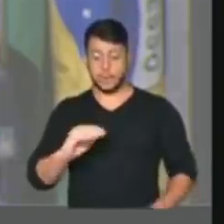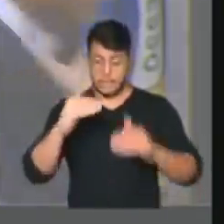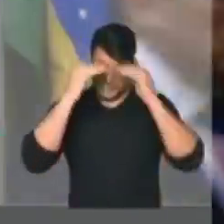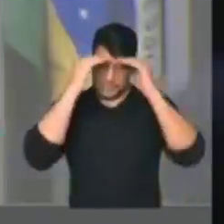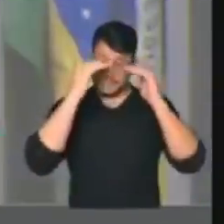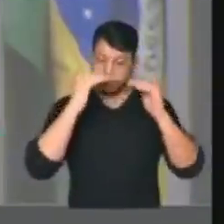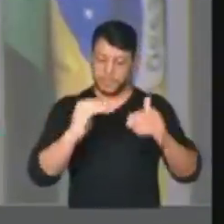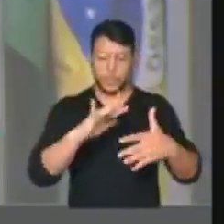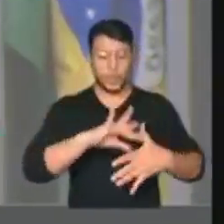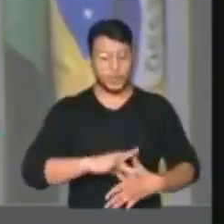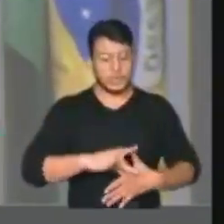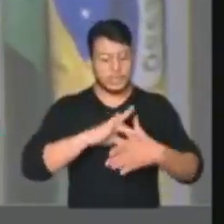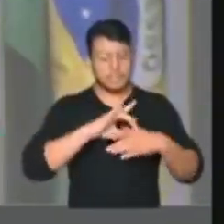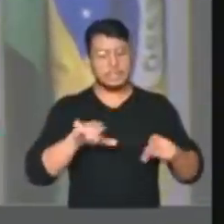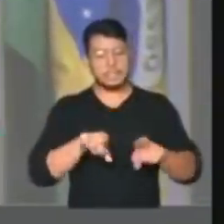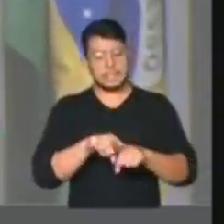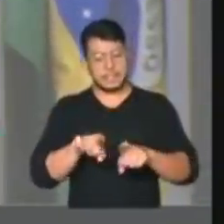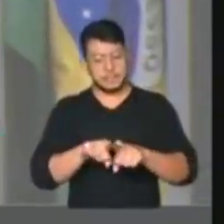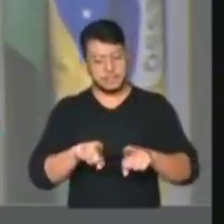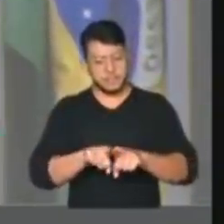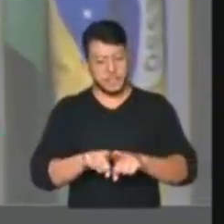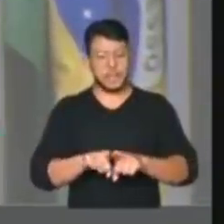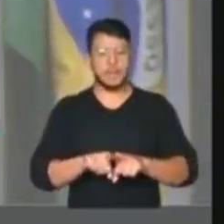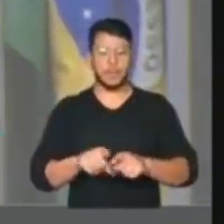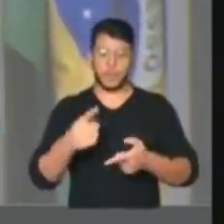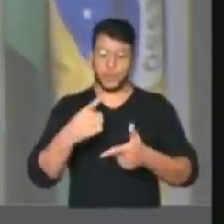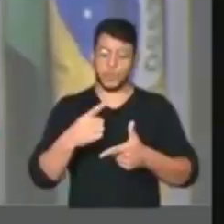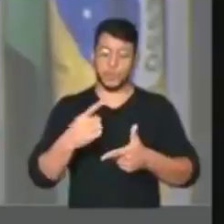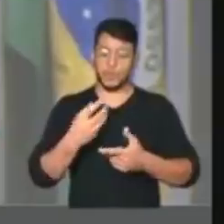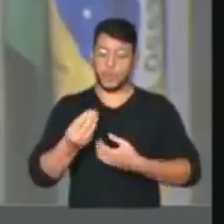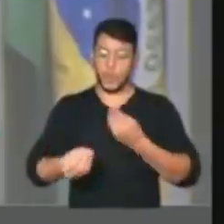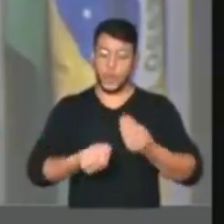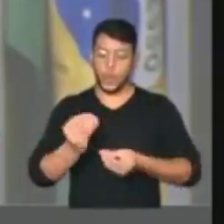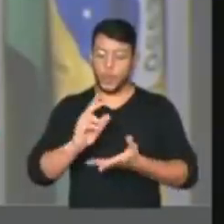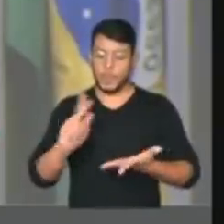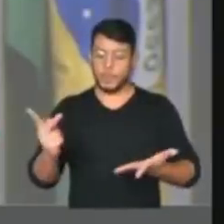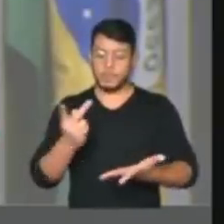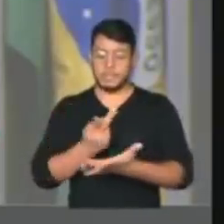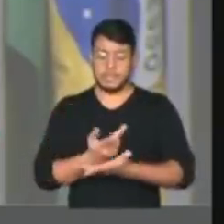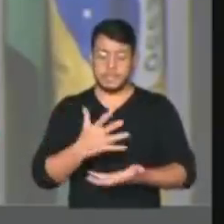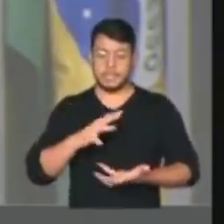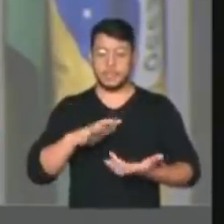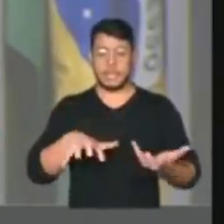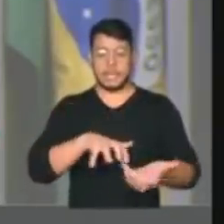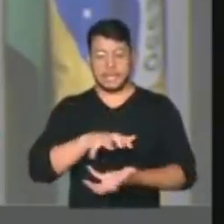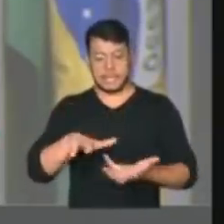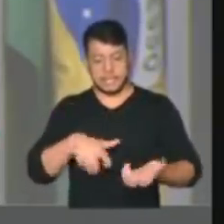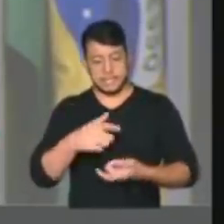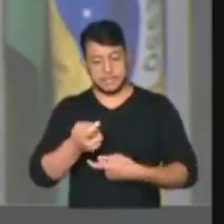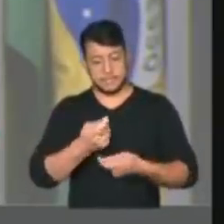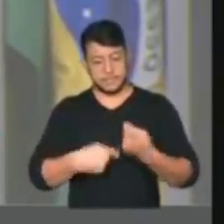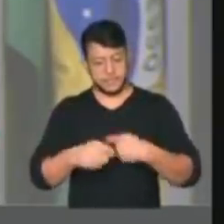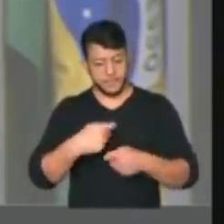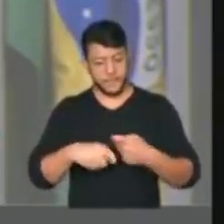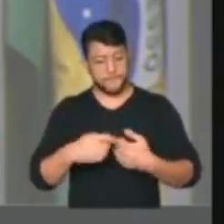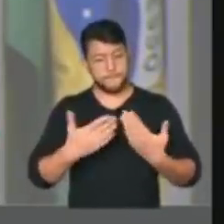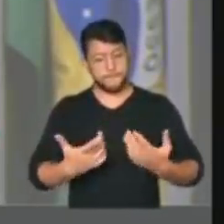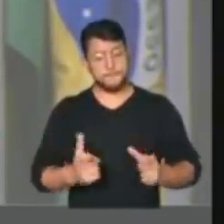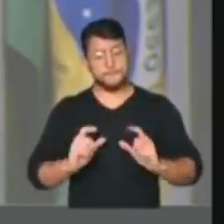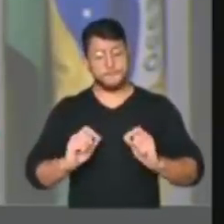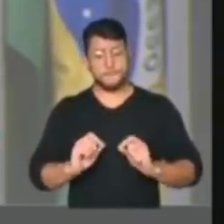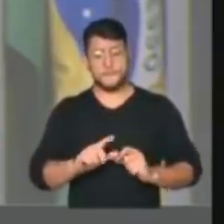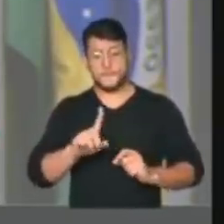a não haver nenhum tipo de aumento do fundo eleitoral nem do fundo partidário inicialmente esse debate